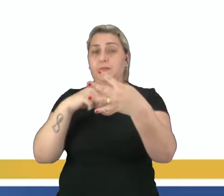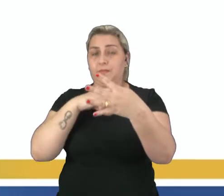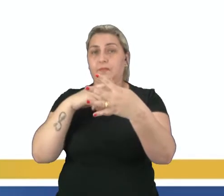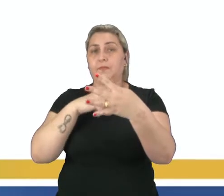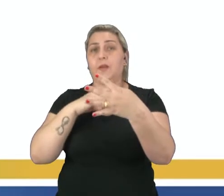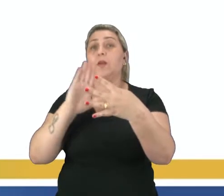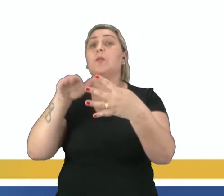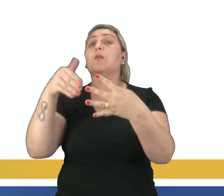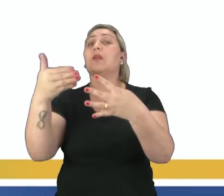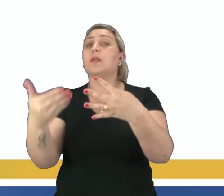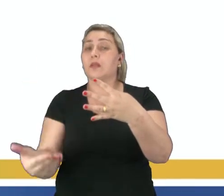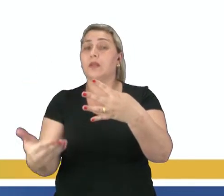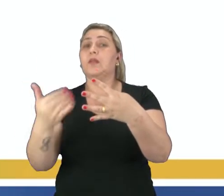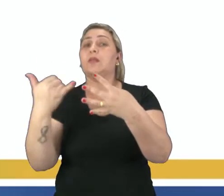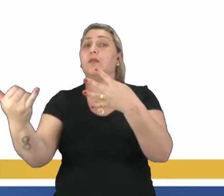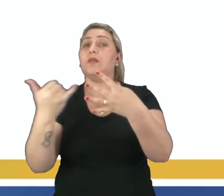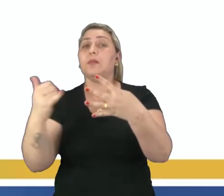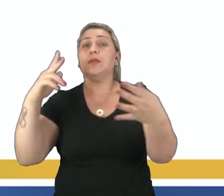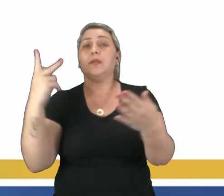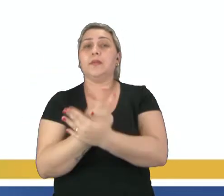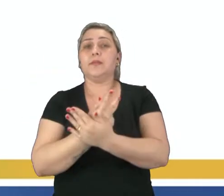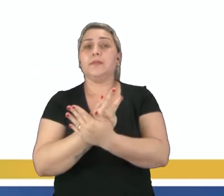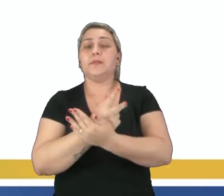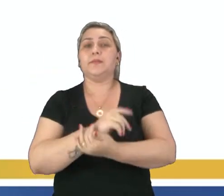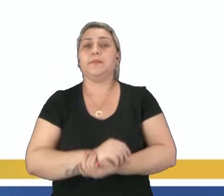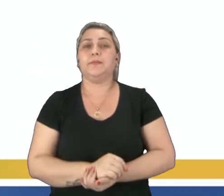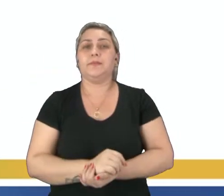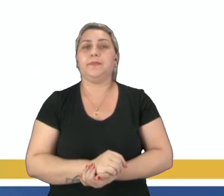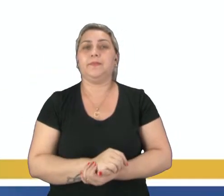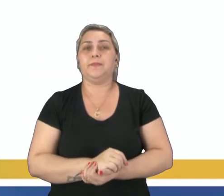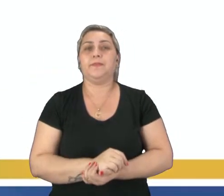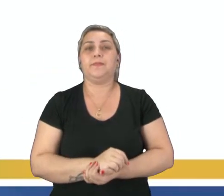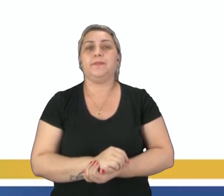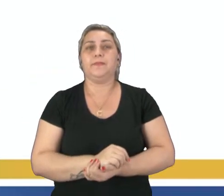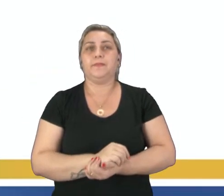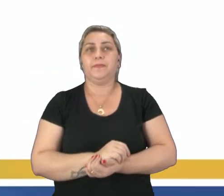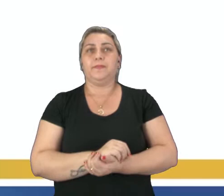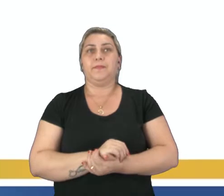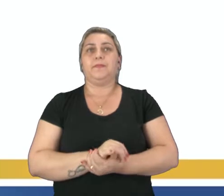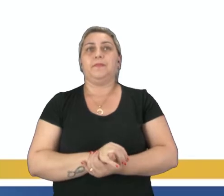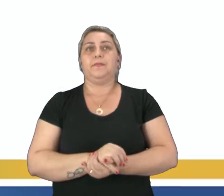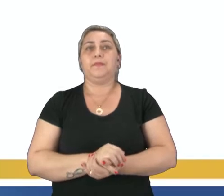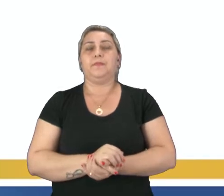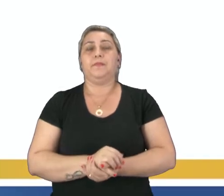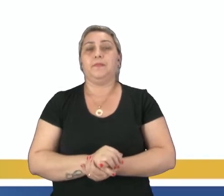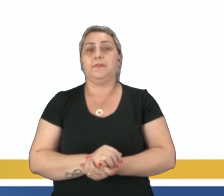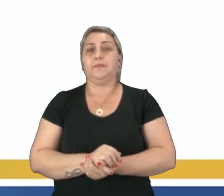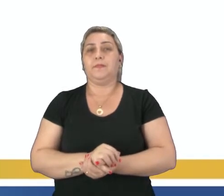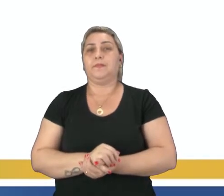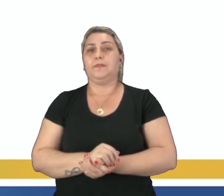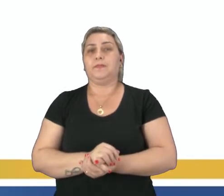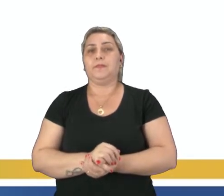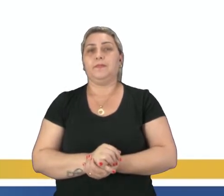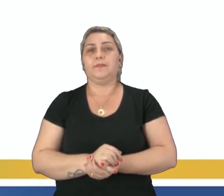aí, qual dessas informações está equivocada? E aí, o que vocês acham?